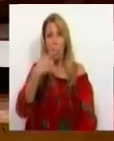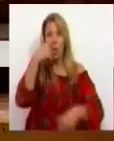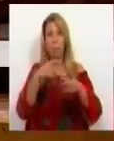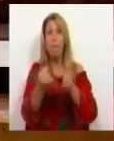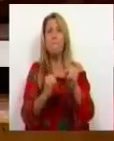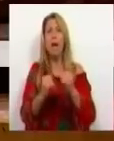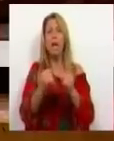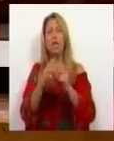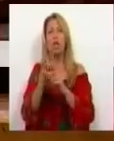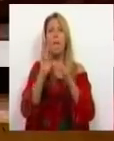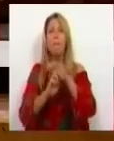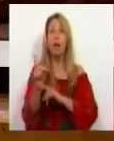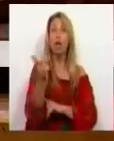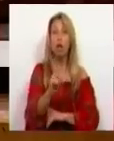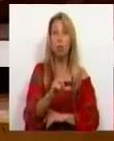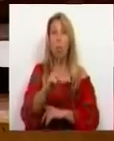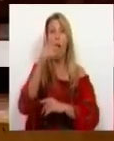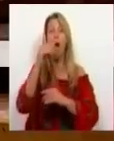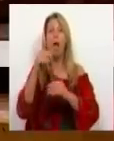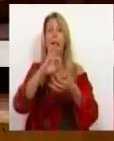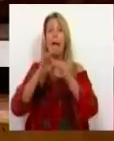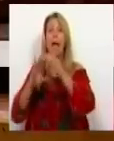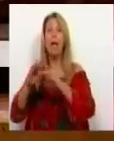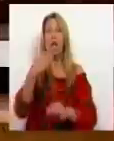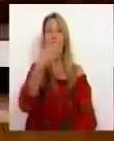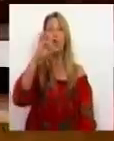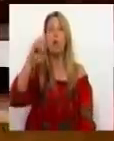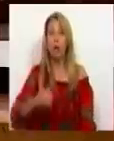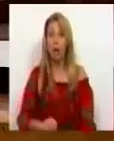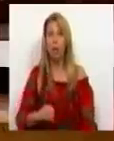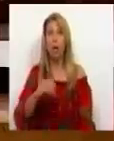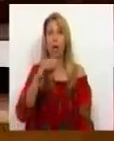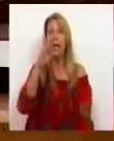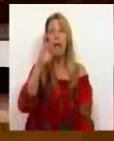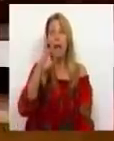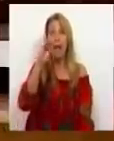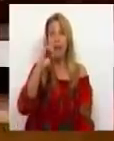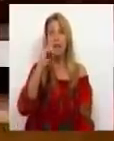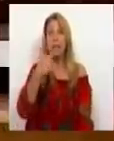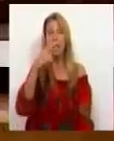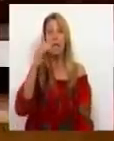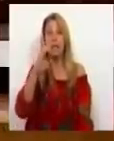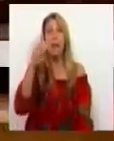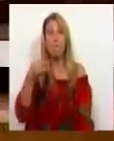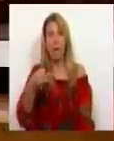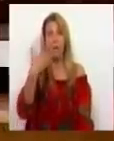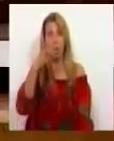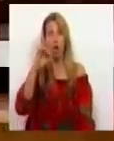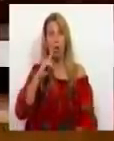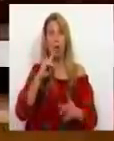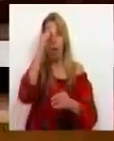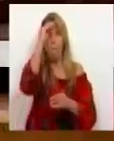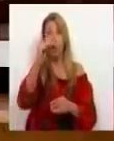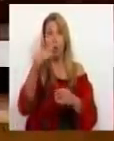Lisboa, 180 motoristas na Carris, 130 motoristas no STCP, que o Governo e as suas